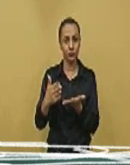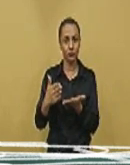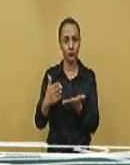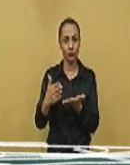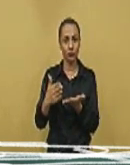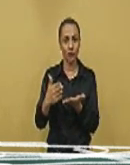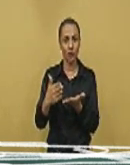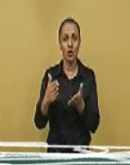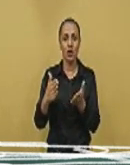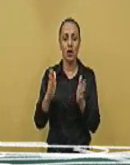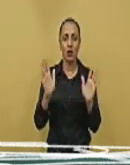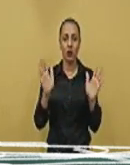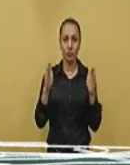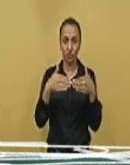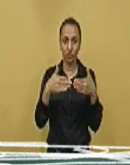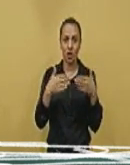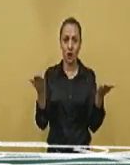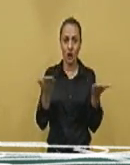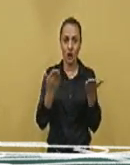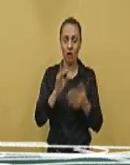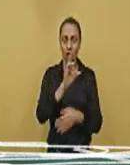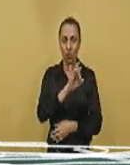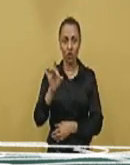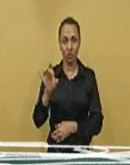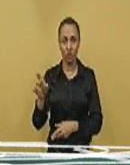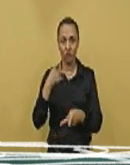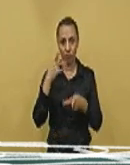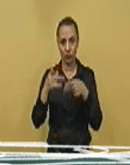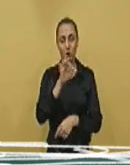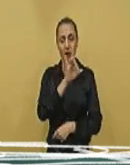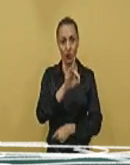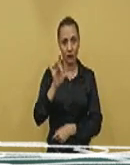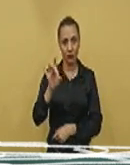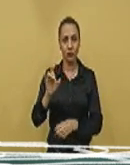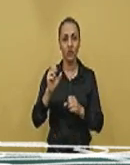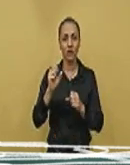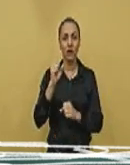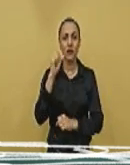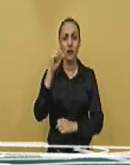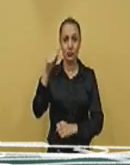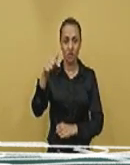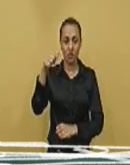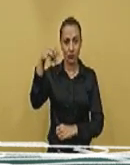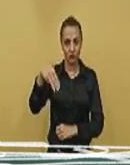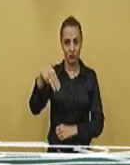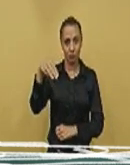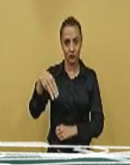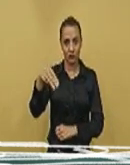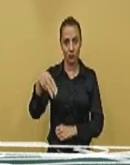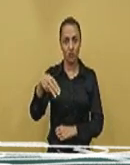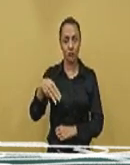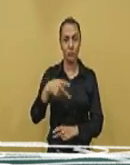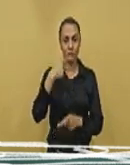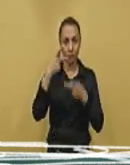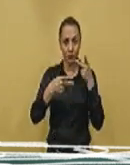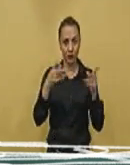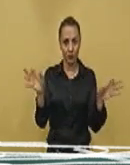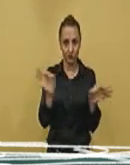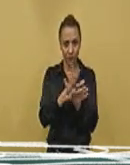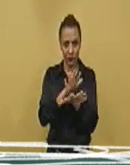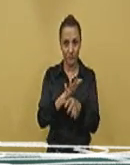ao fechamento, às considerações finais. Cada candidato tem 7 minutos para a sua fala de